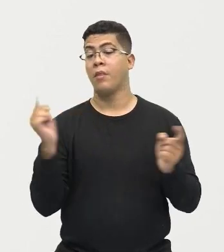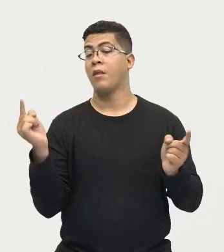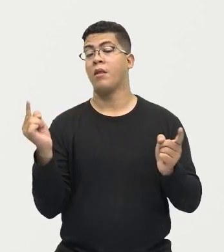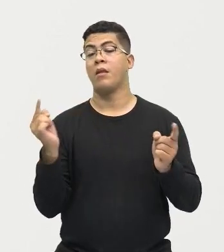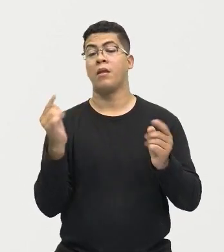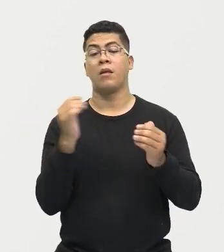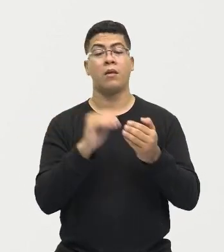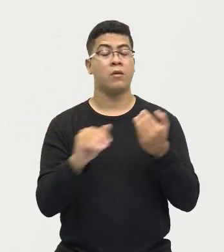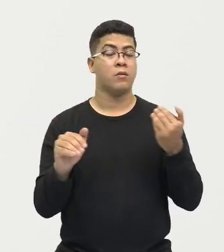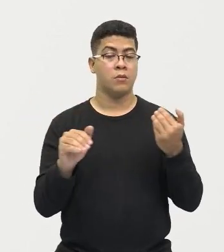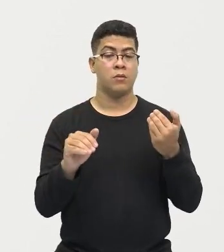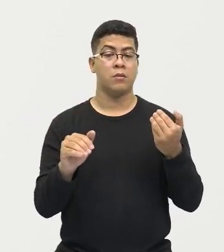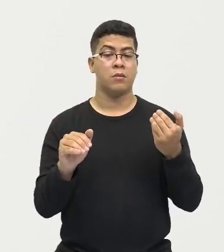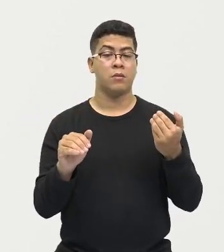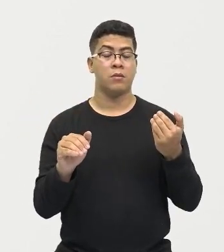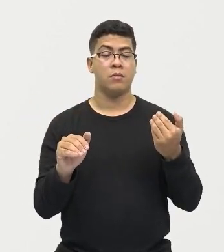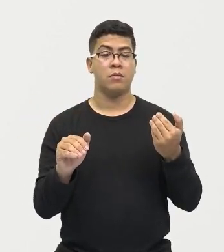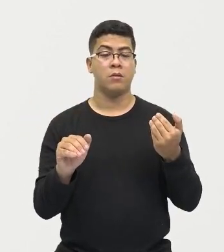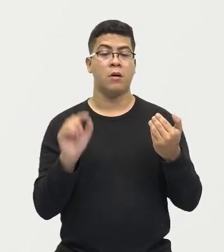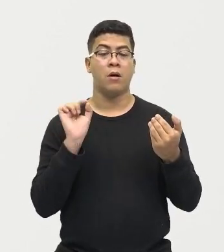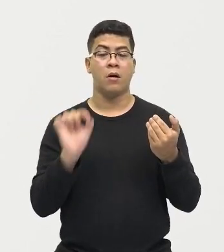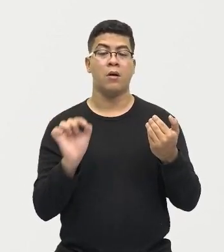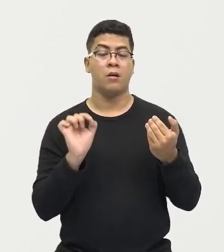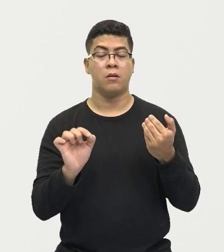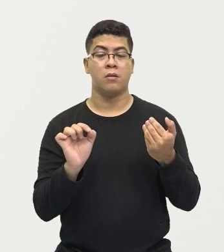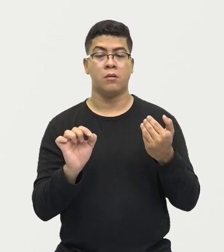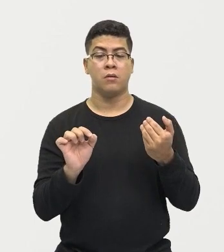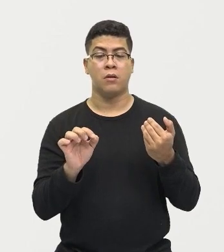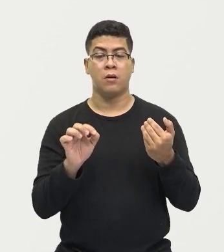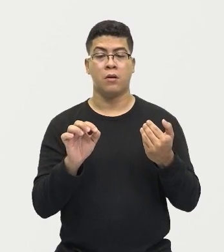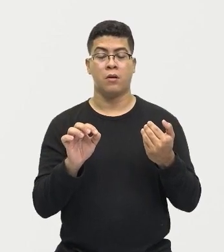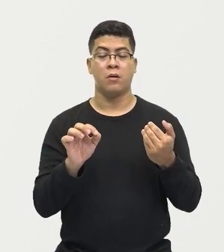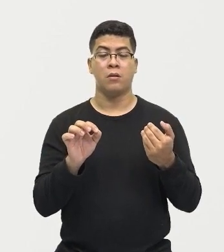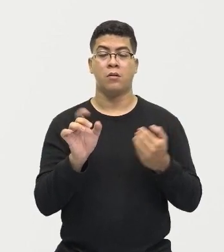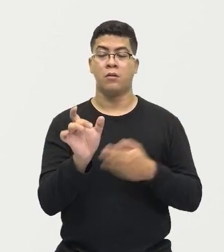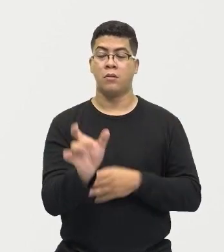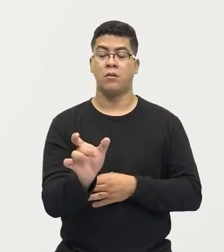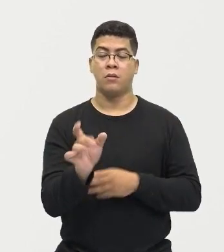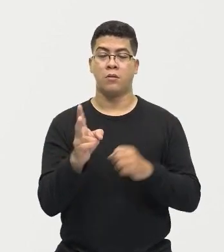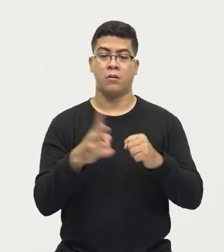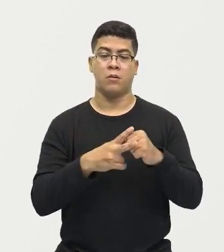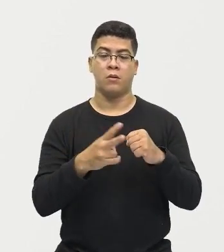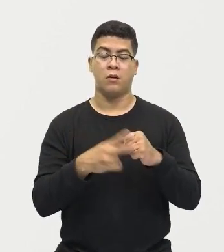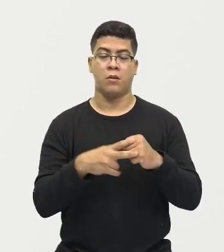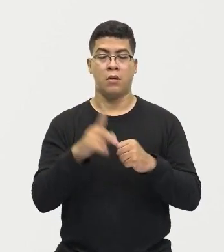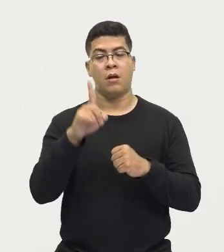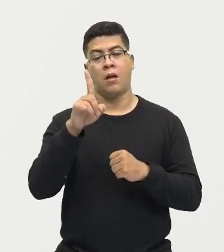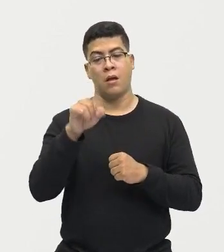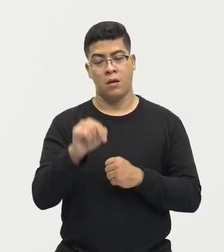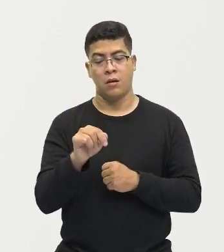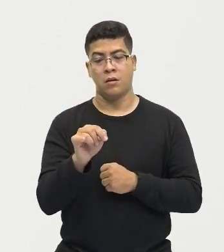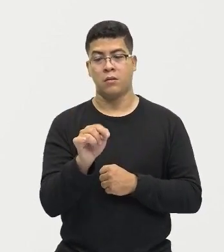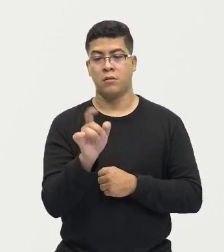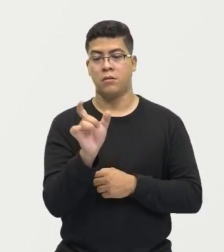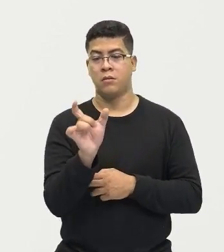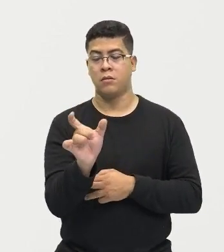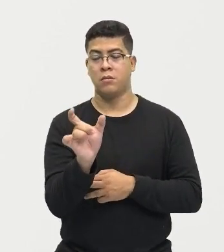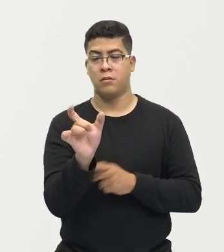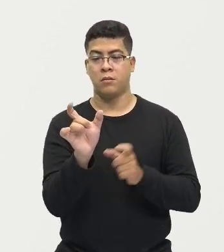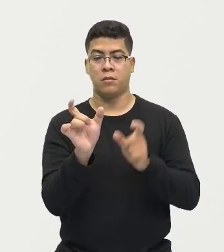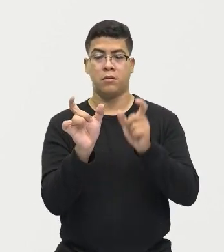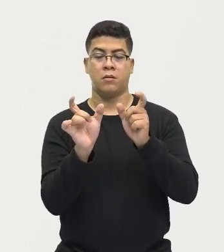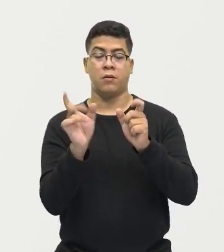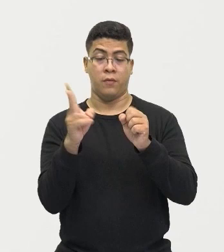transitivo. Temos aqui uma preposição, então é um verbo transitivo indireto. Logo aqui,